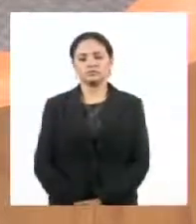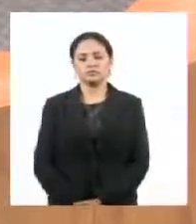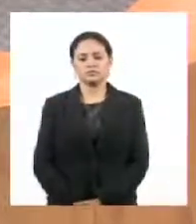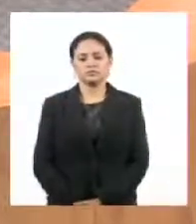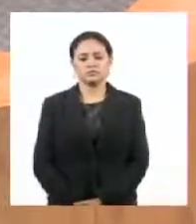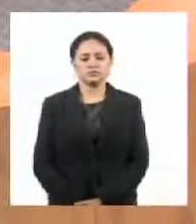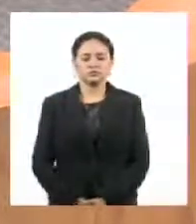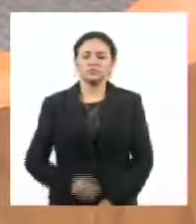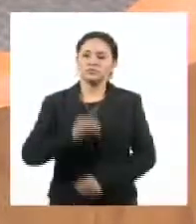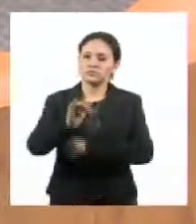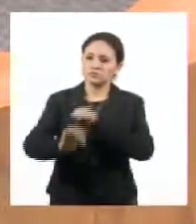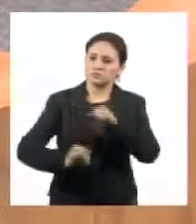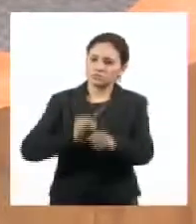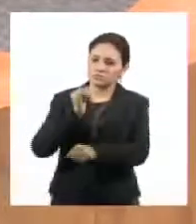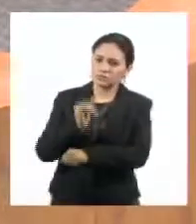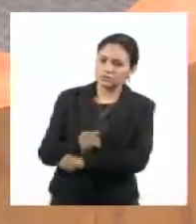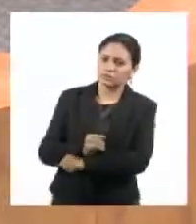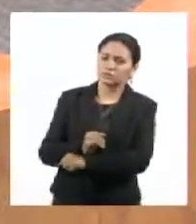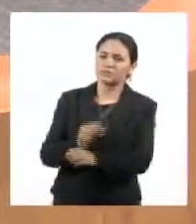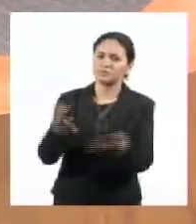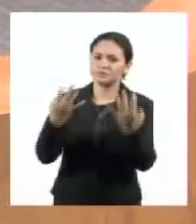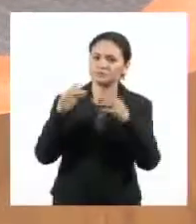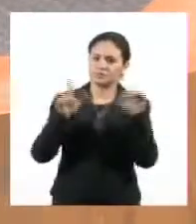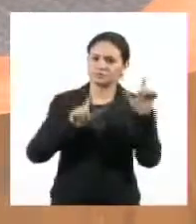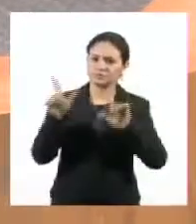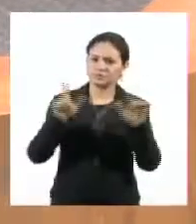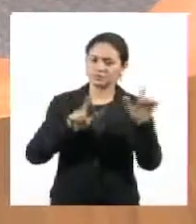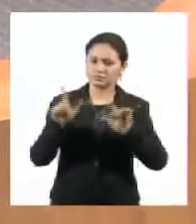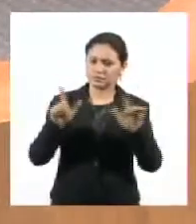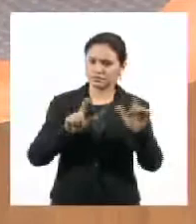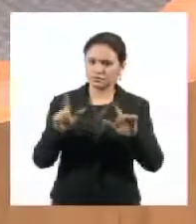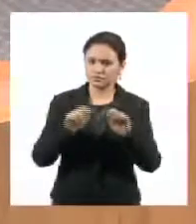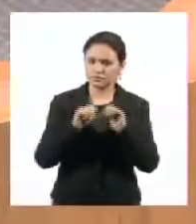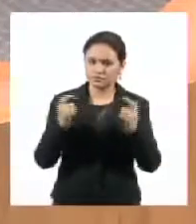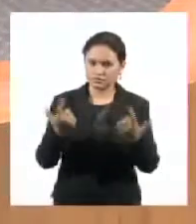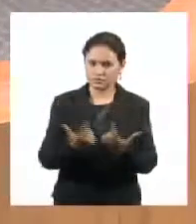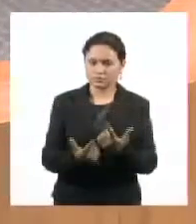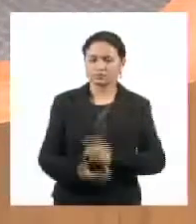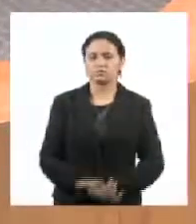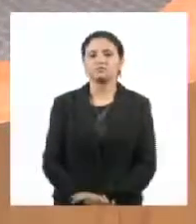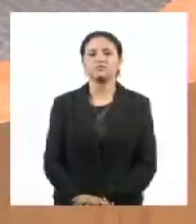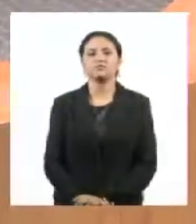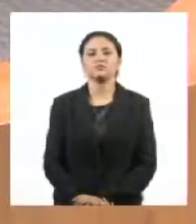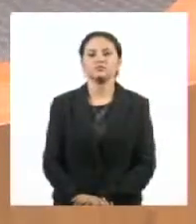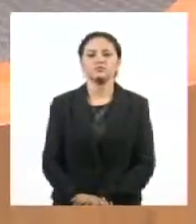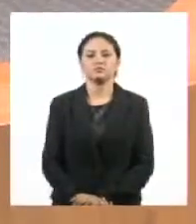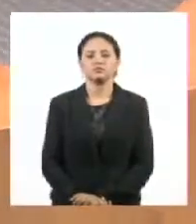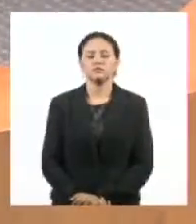internautas, telespectadores que nos acompanham através da TV Assembleia,